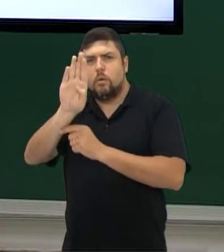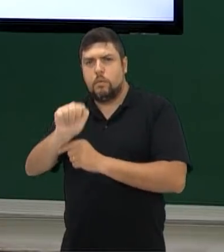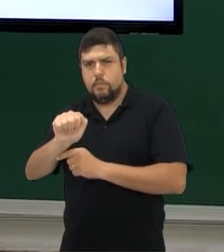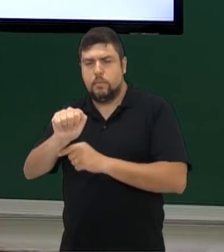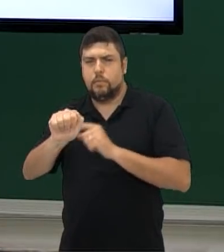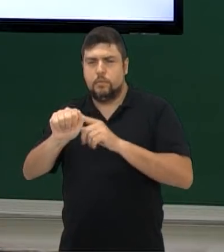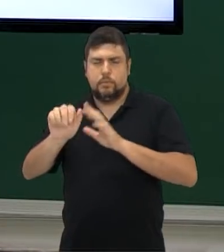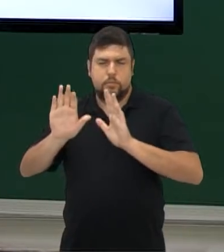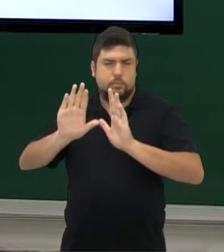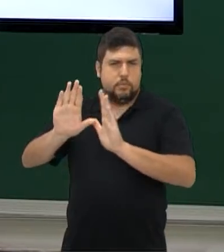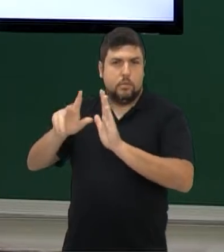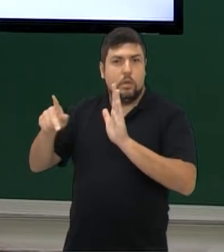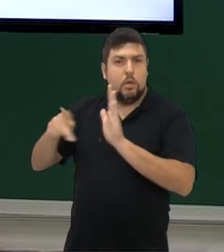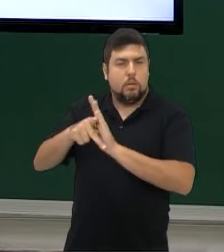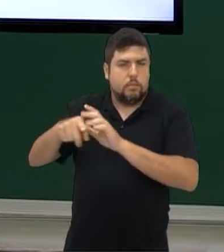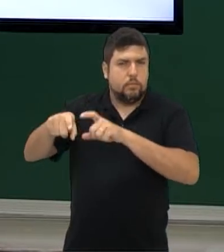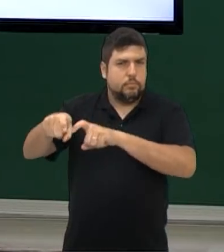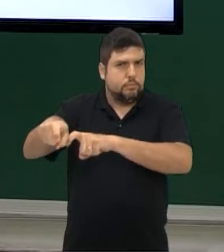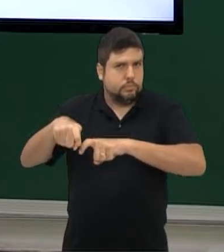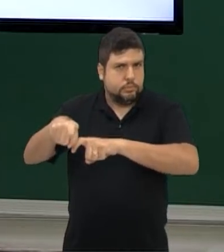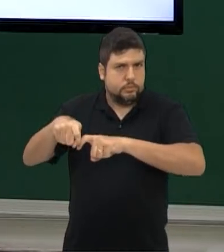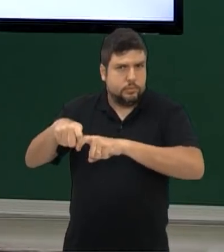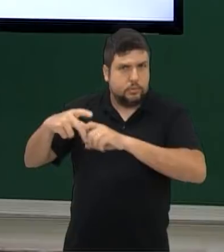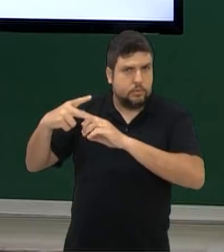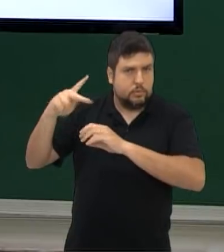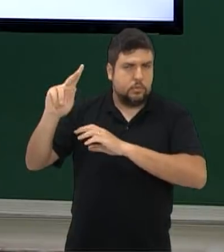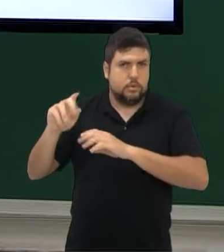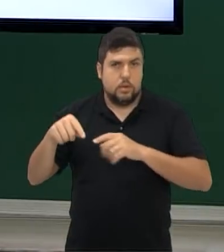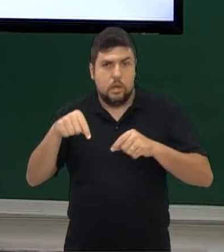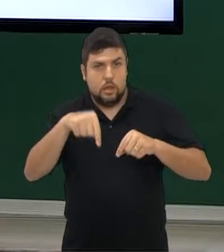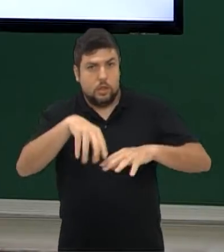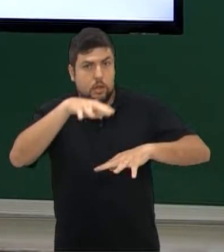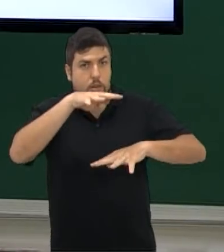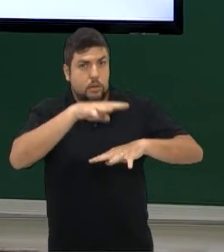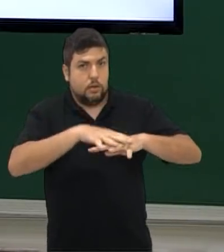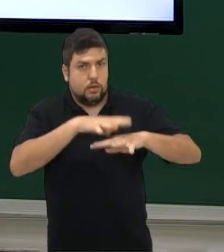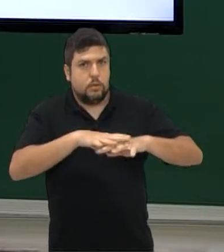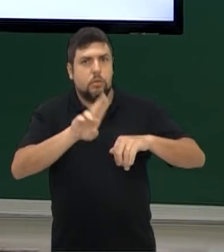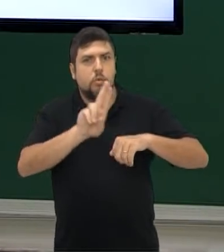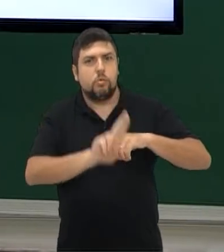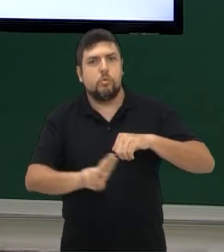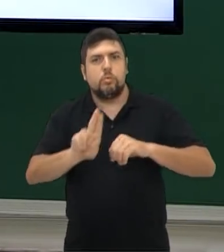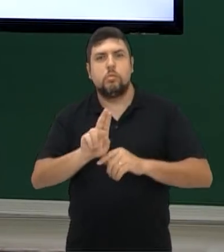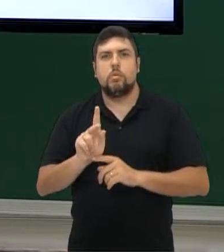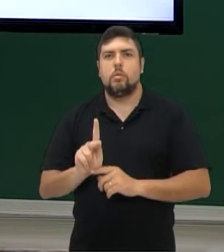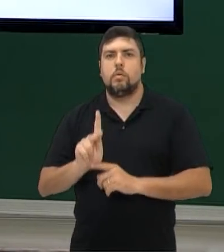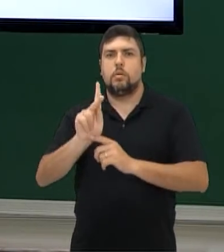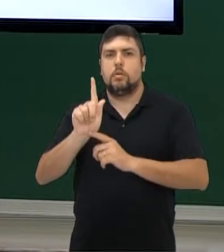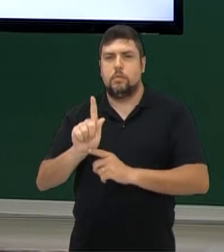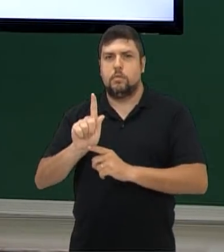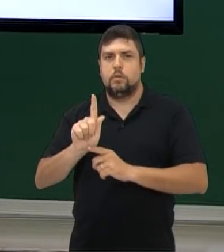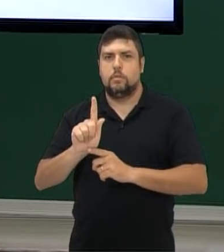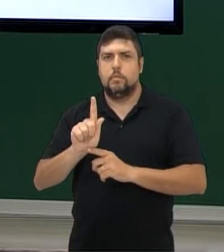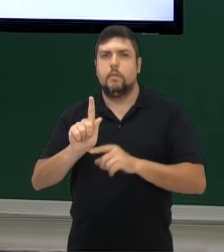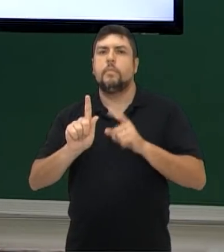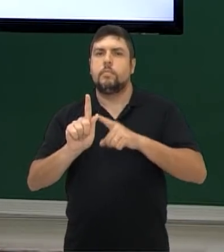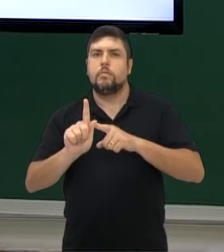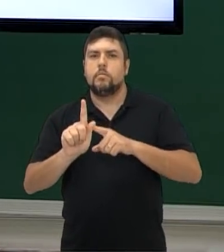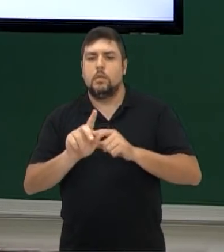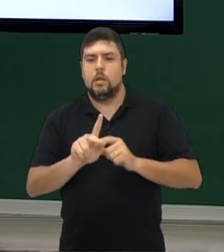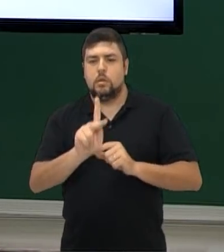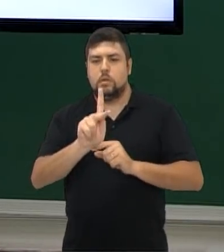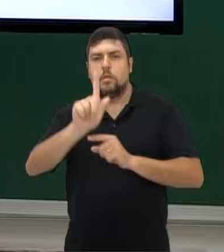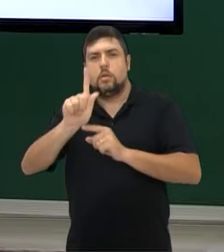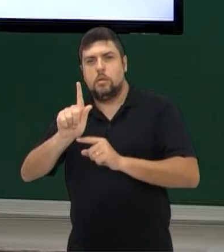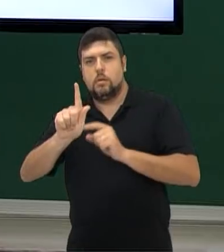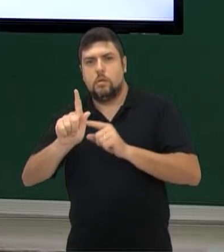medida arroba, tá bom? A gente vai focar na medida quilo. Por quê? Eu estou usando como padrão a grama.